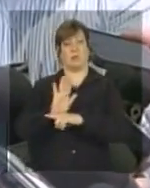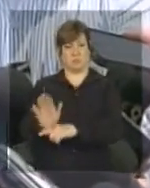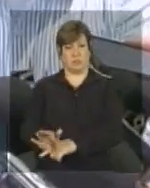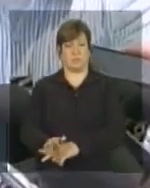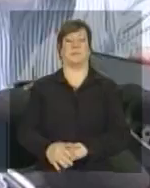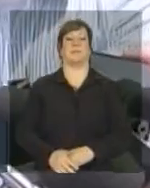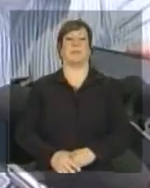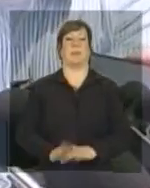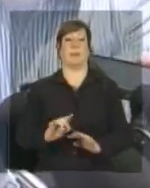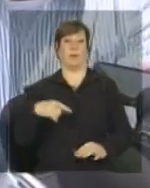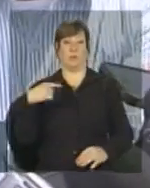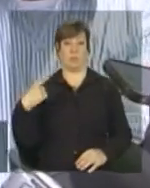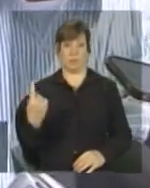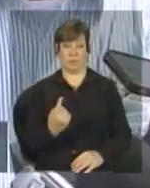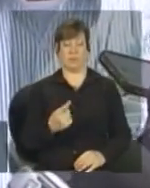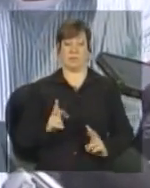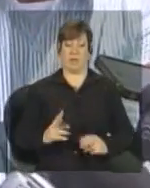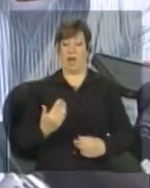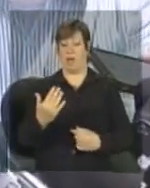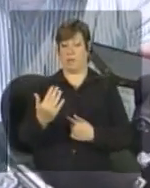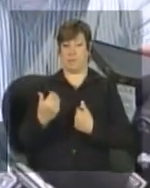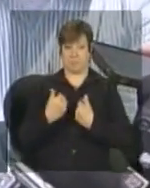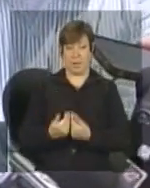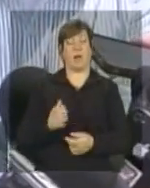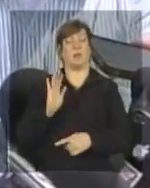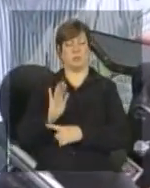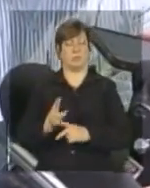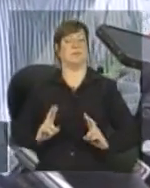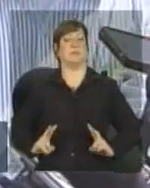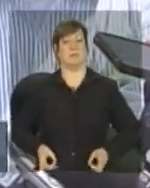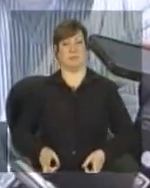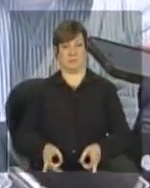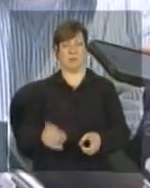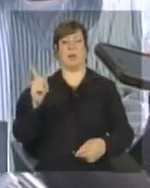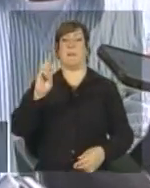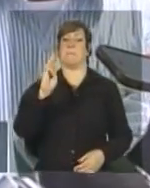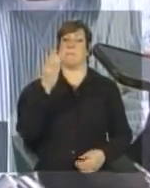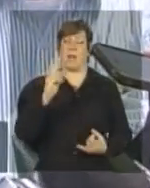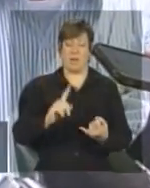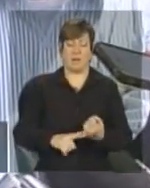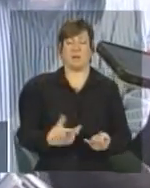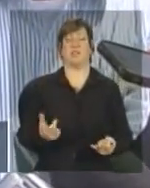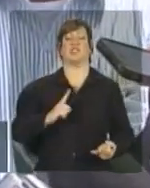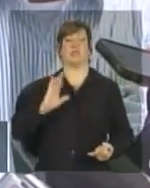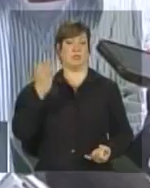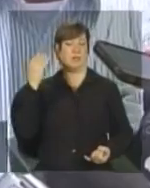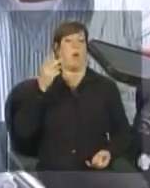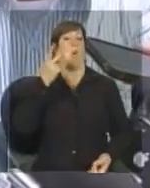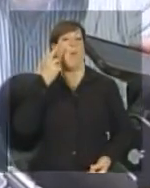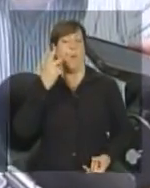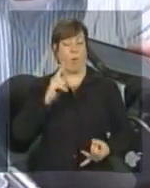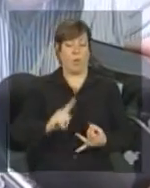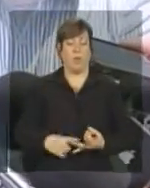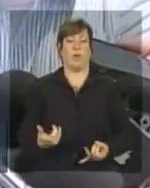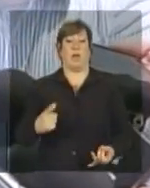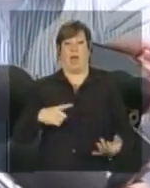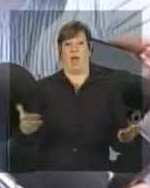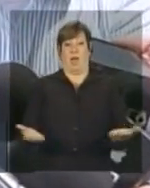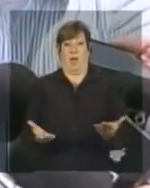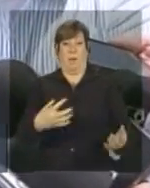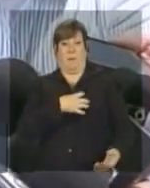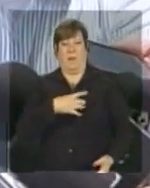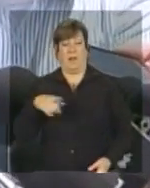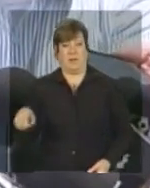em os governos solicitando, isso ocorreu em todos os casos, no Maranhão, ocorreu no Ceará, agora ocorre